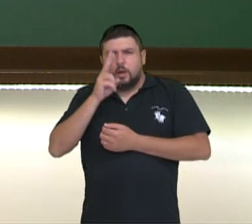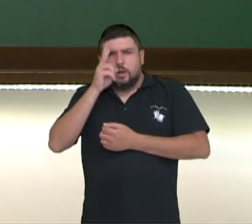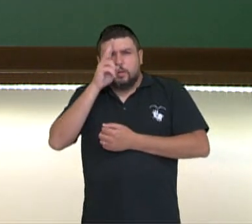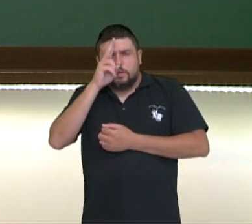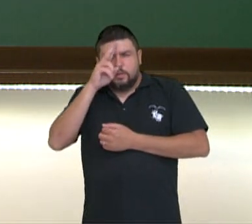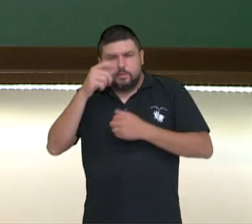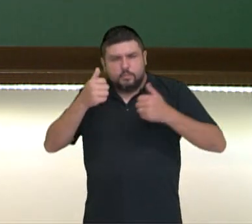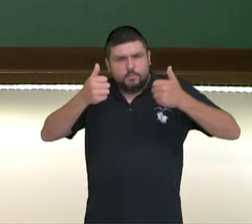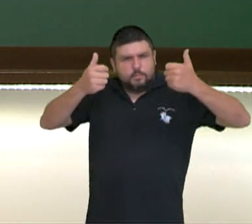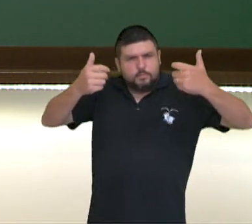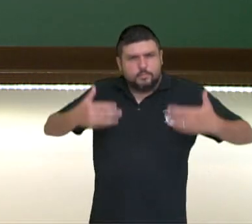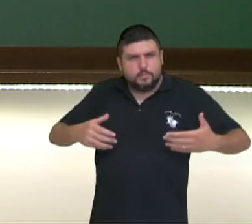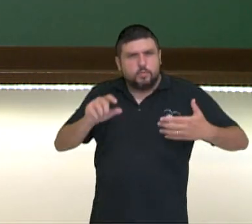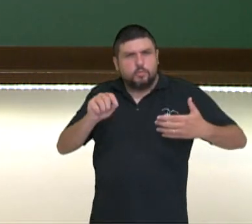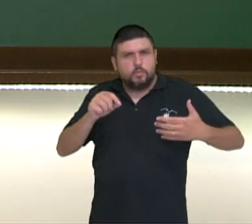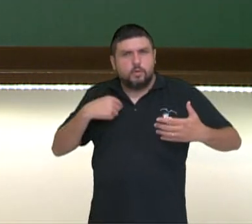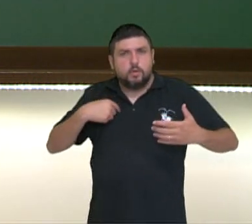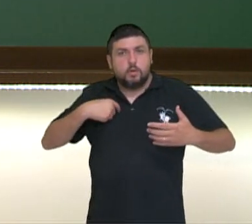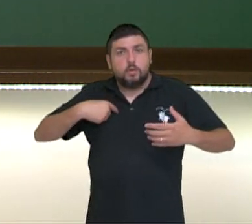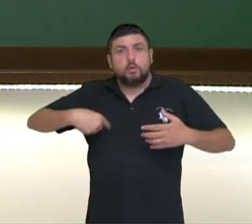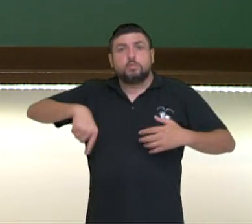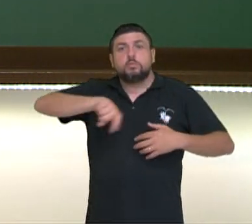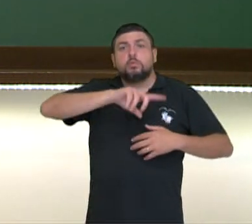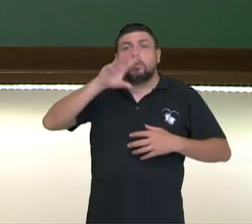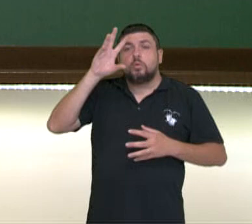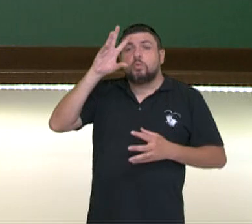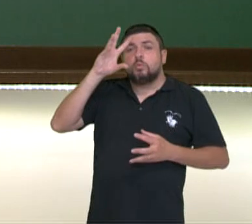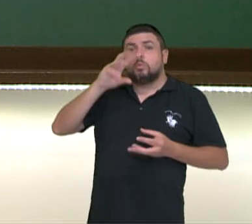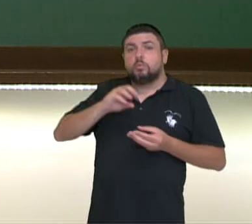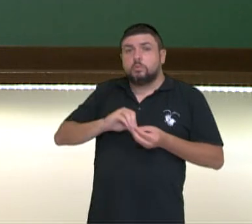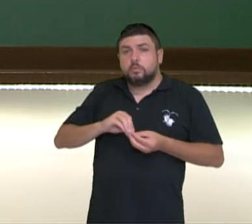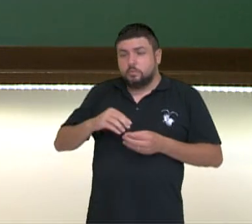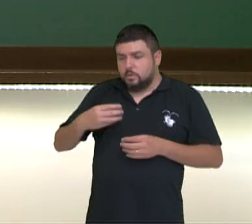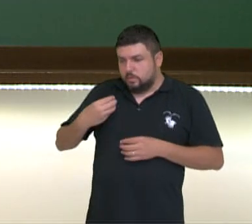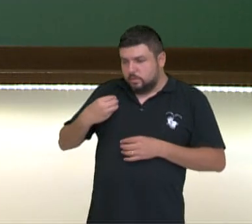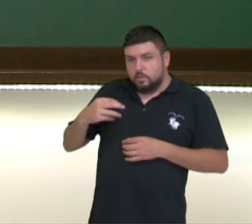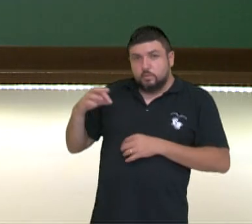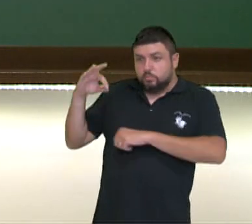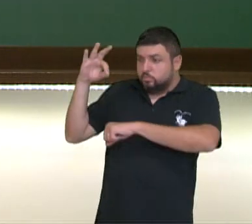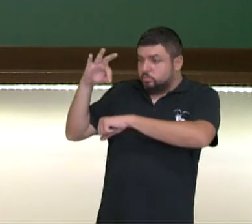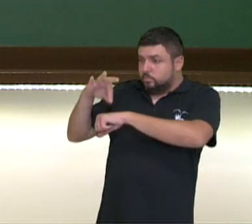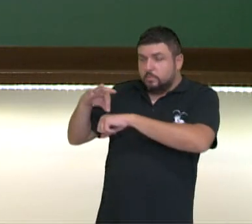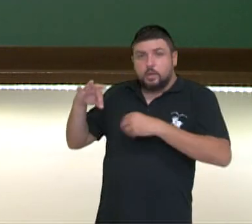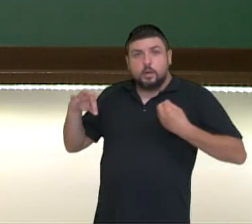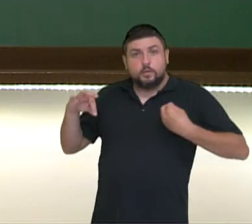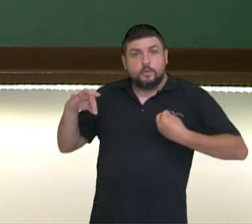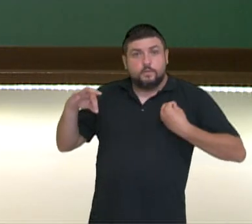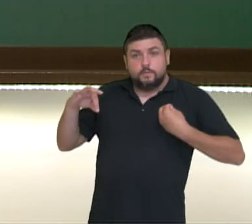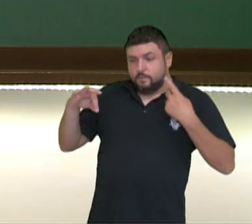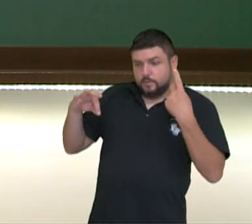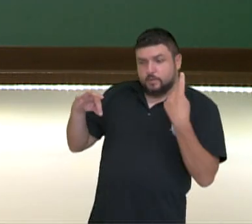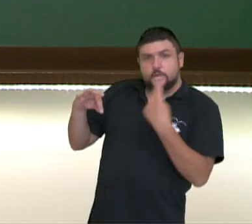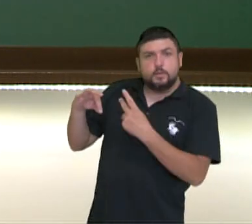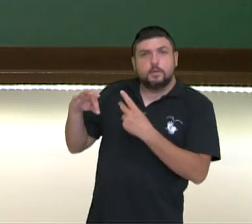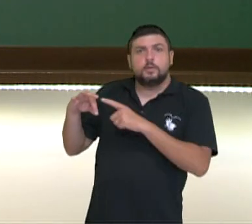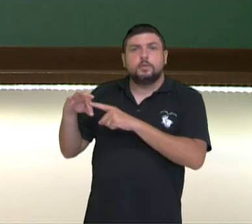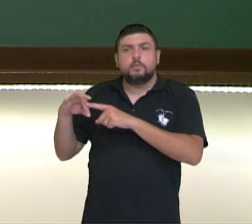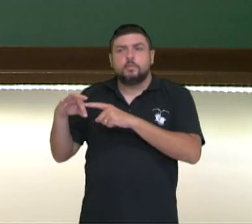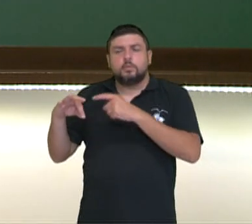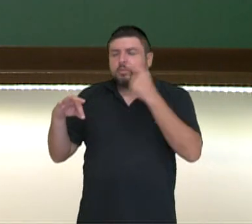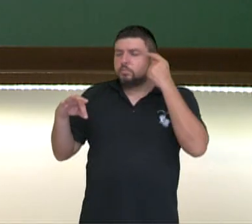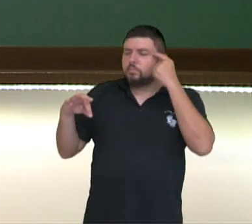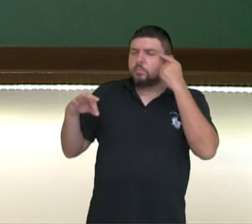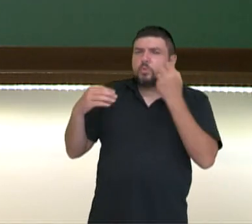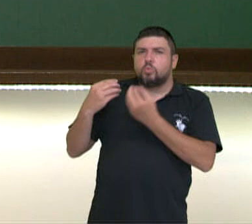essa questão da gente compreender o ciclo de vida para poder desenvolver alguns mecanismos de prevenção?